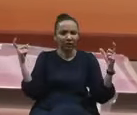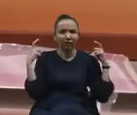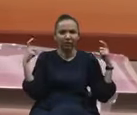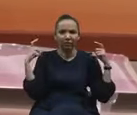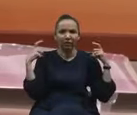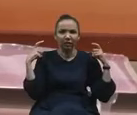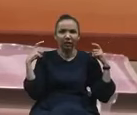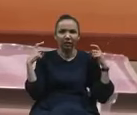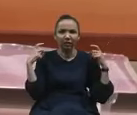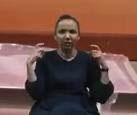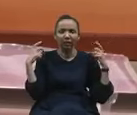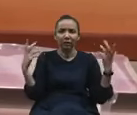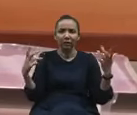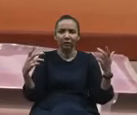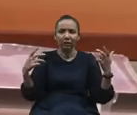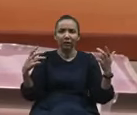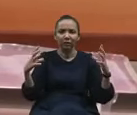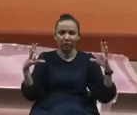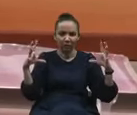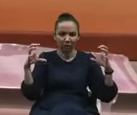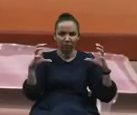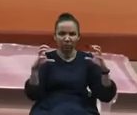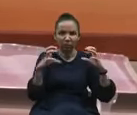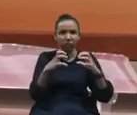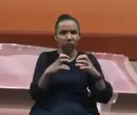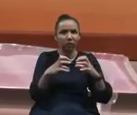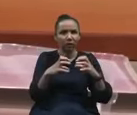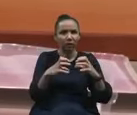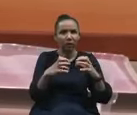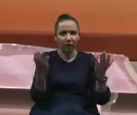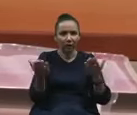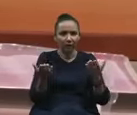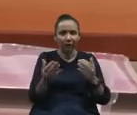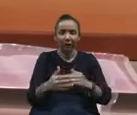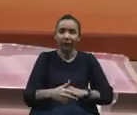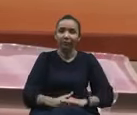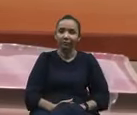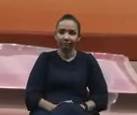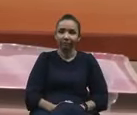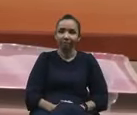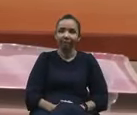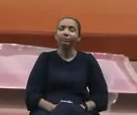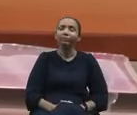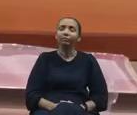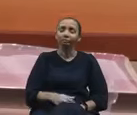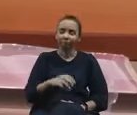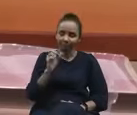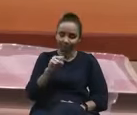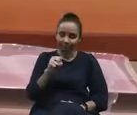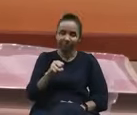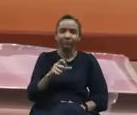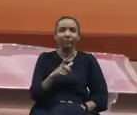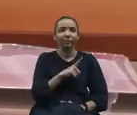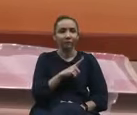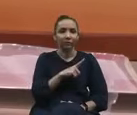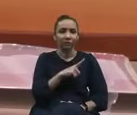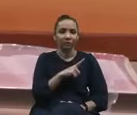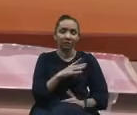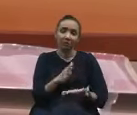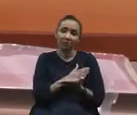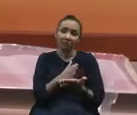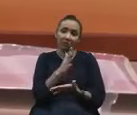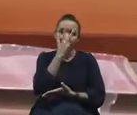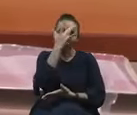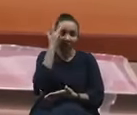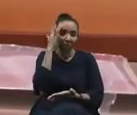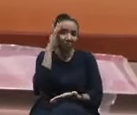nisso pois tem pois tem e às vezes você não percebe tem